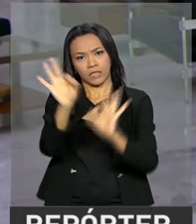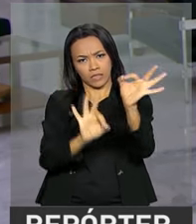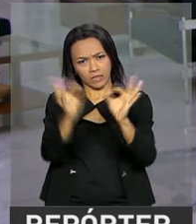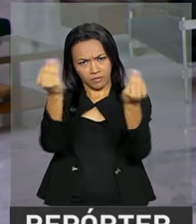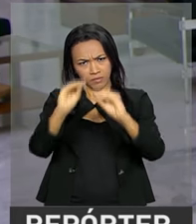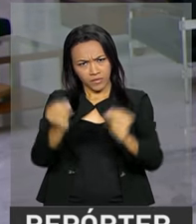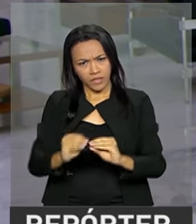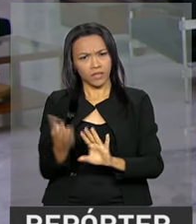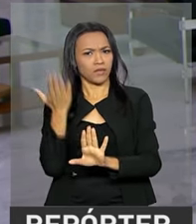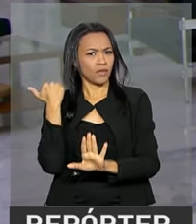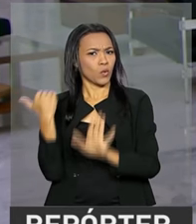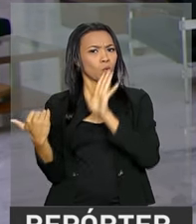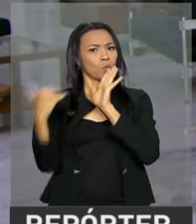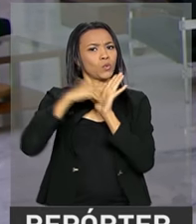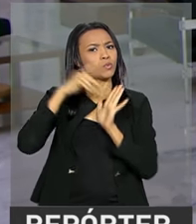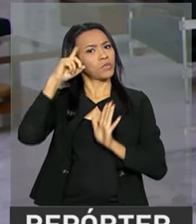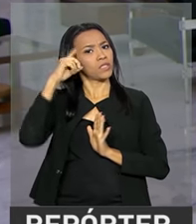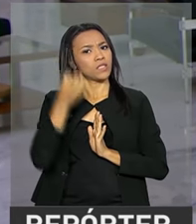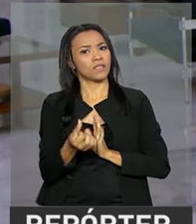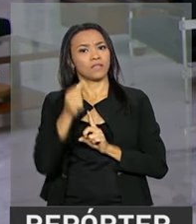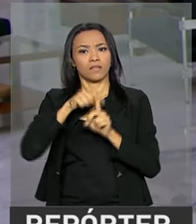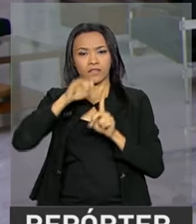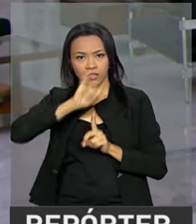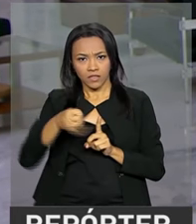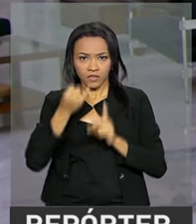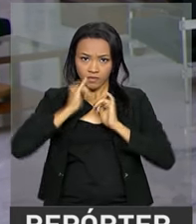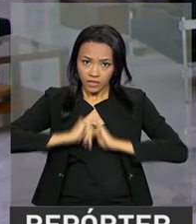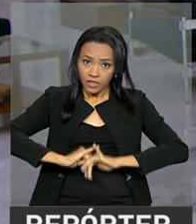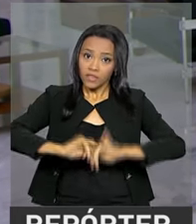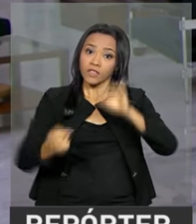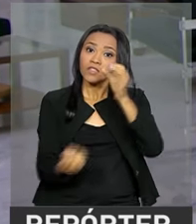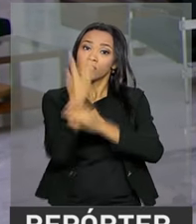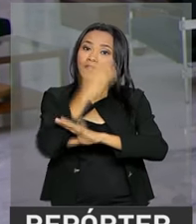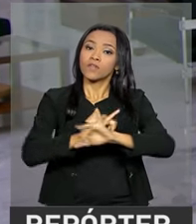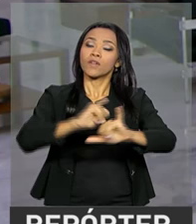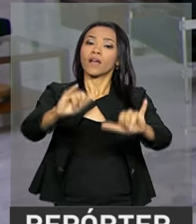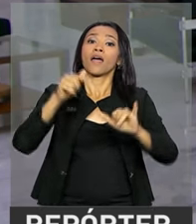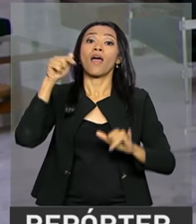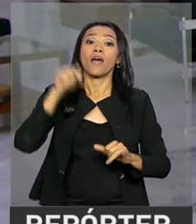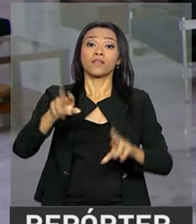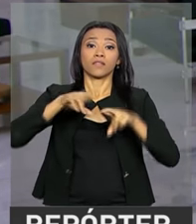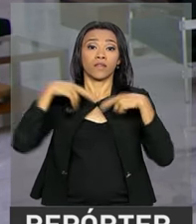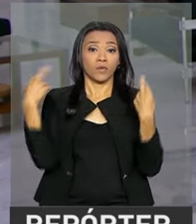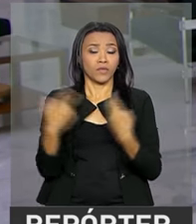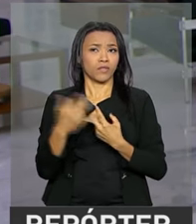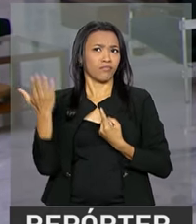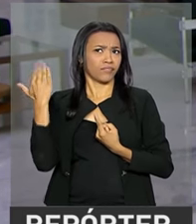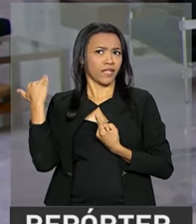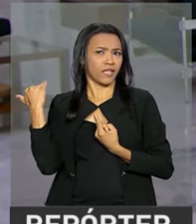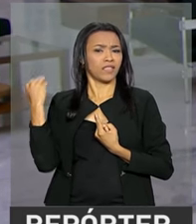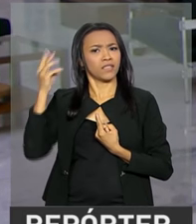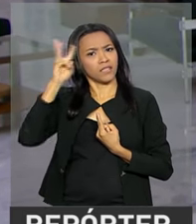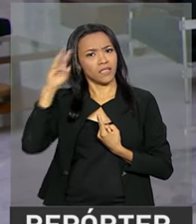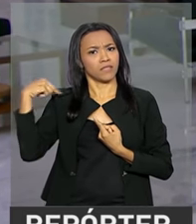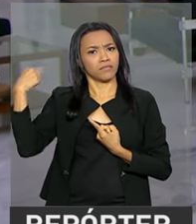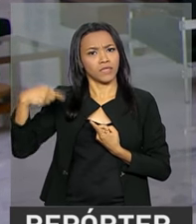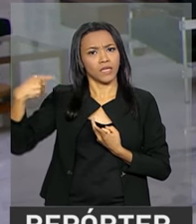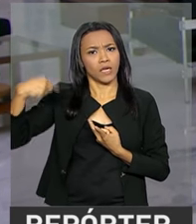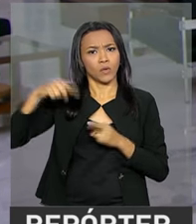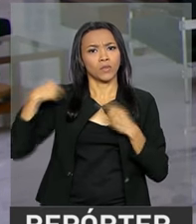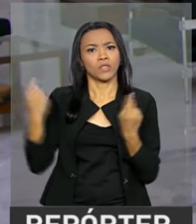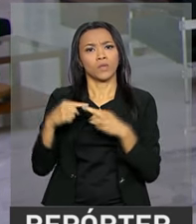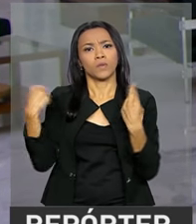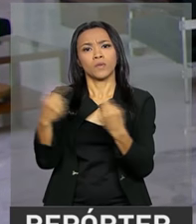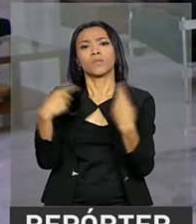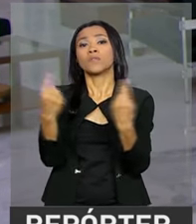que foi lançado no último dia 6 de janeiro. Essa reunião, ela faz parte dessa série de reuniões que o governo vem fazendo desde terça-feira para discutir o